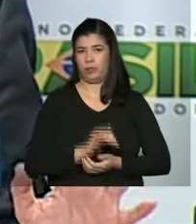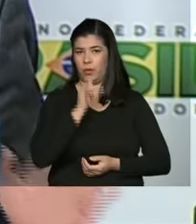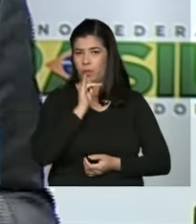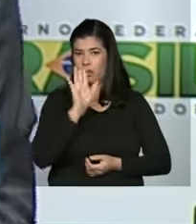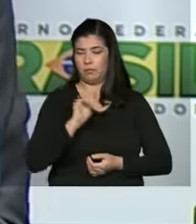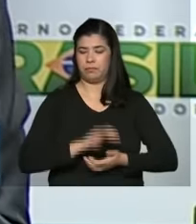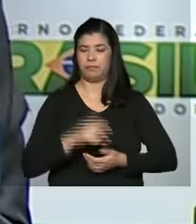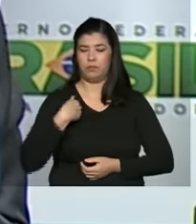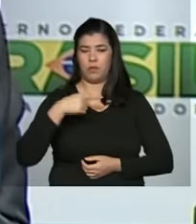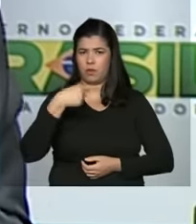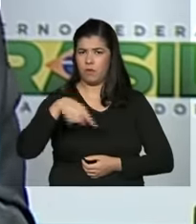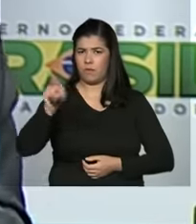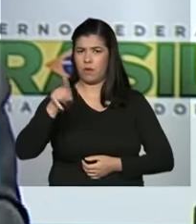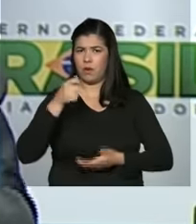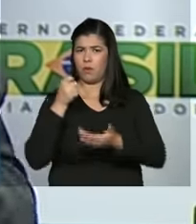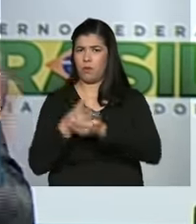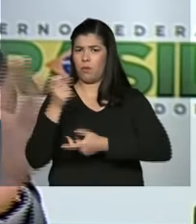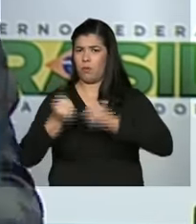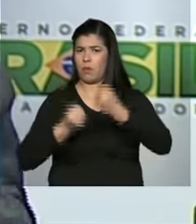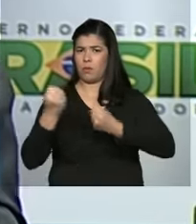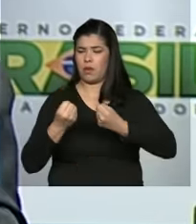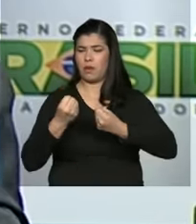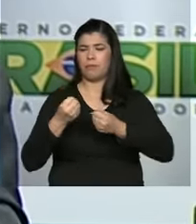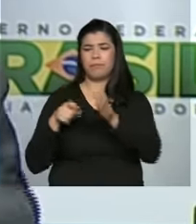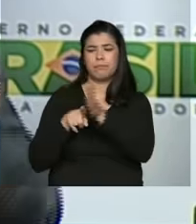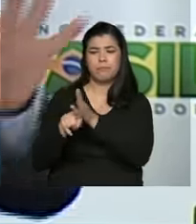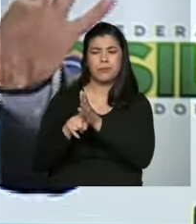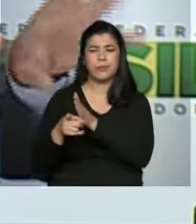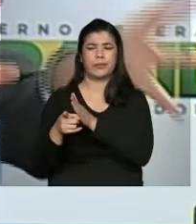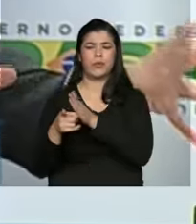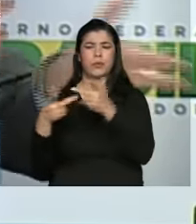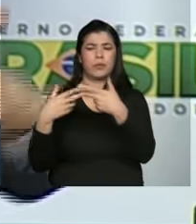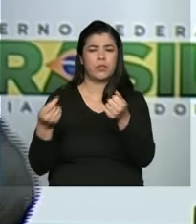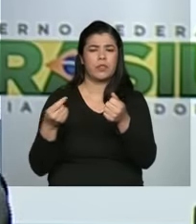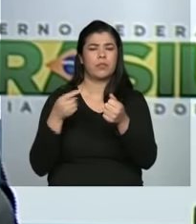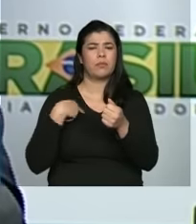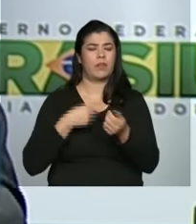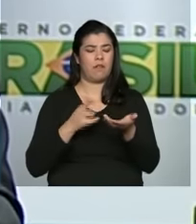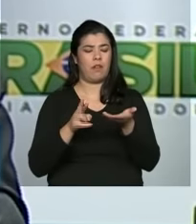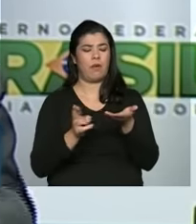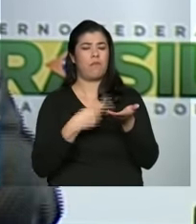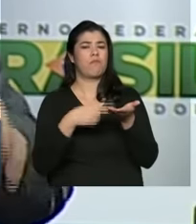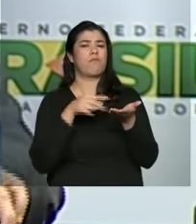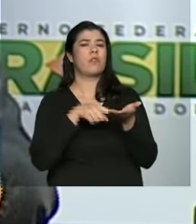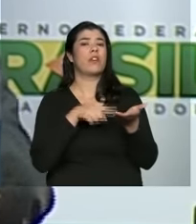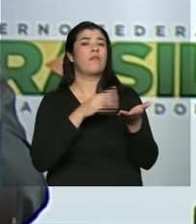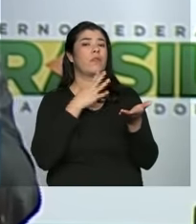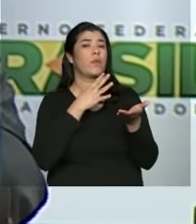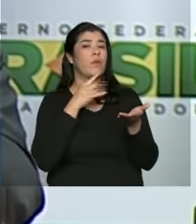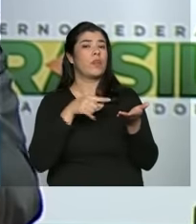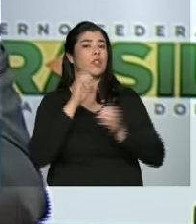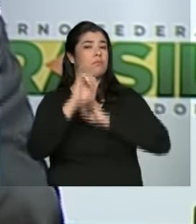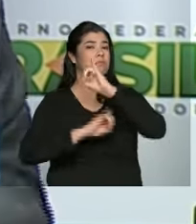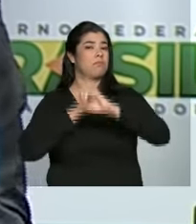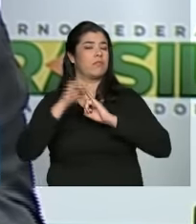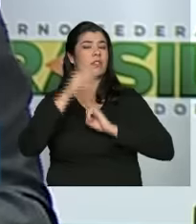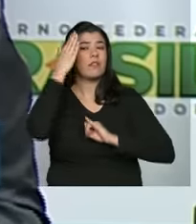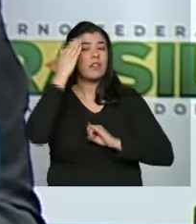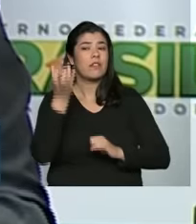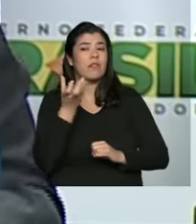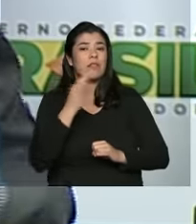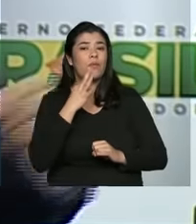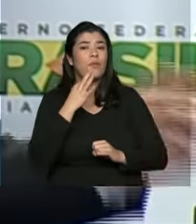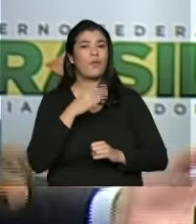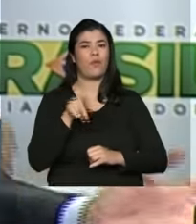um automóvel a gente pode se informar a gente pode entrar numa revista especializada Entra lá no Inter net